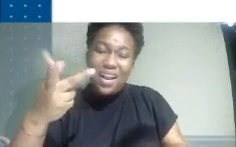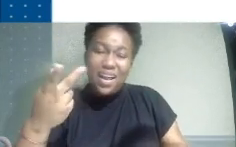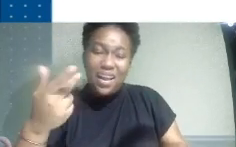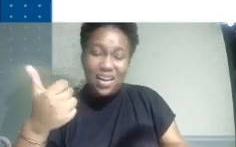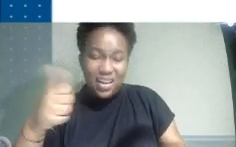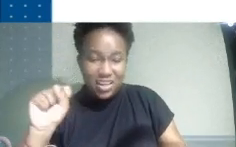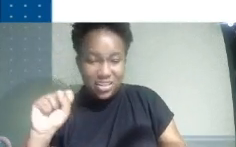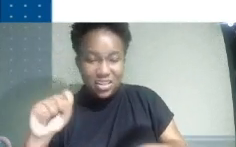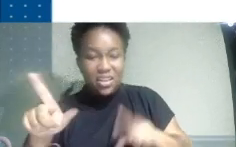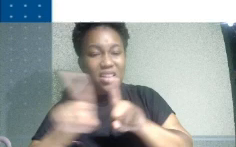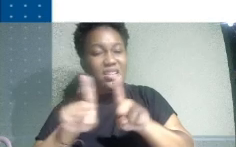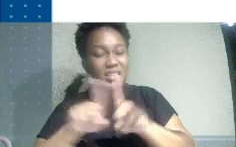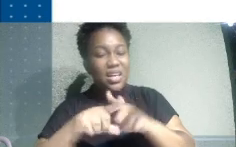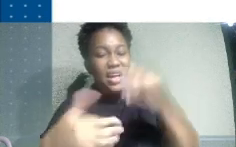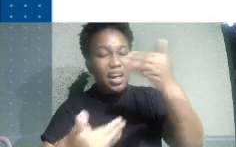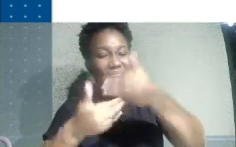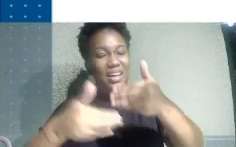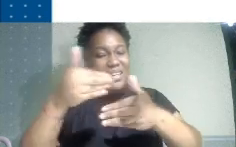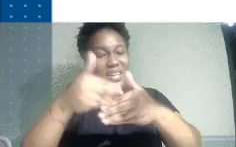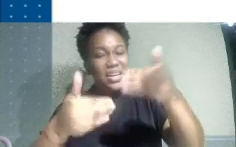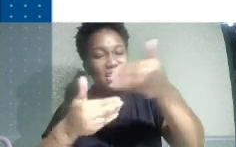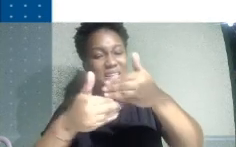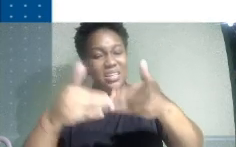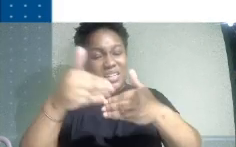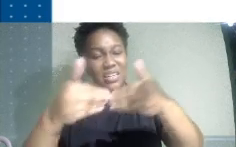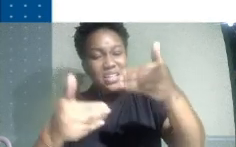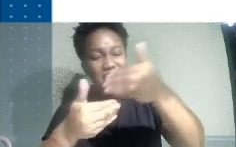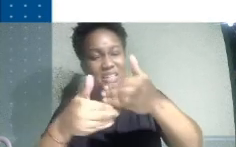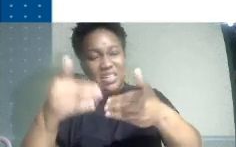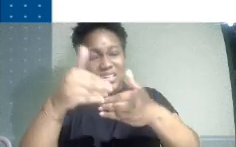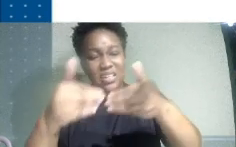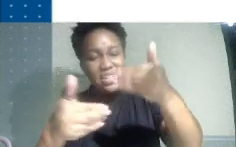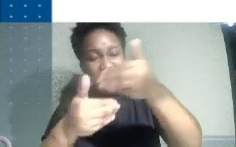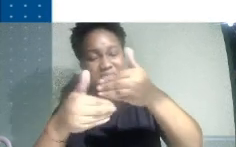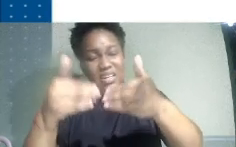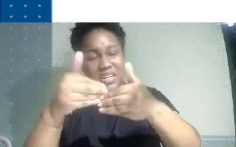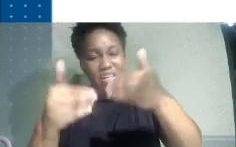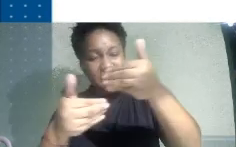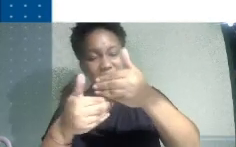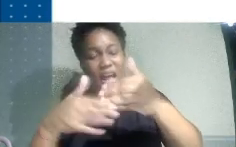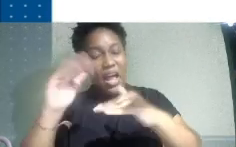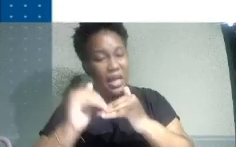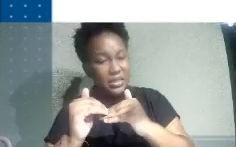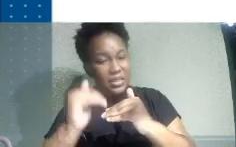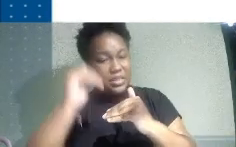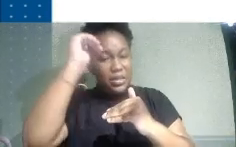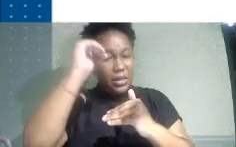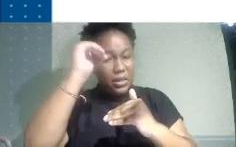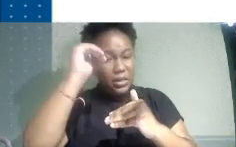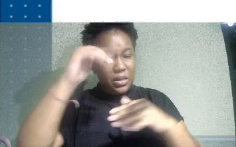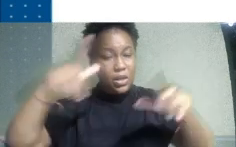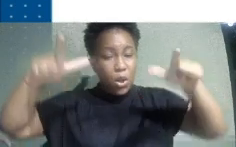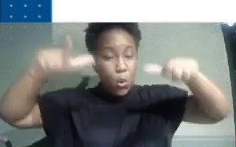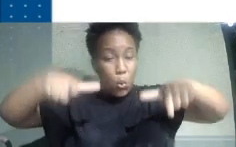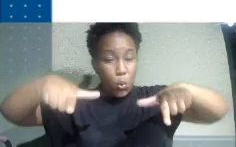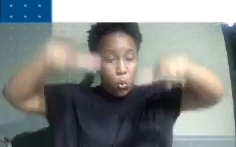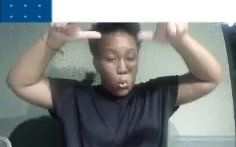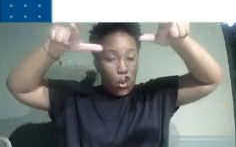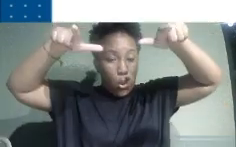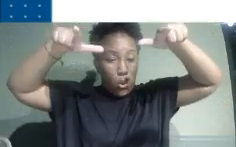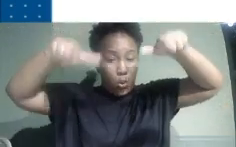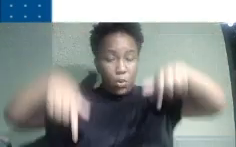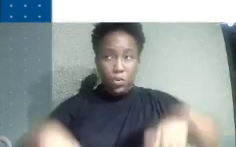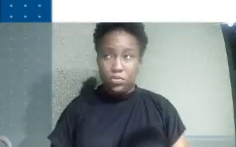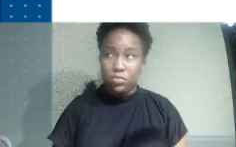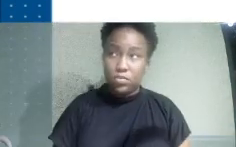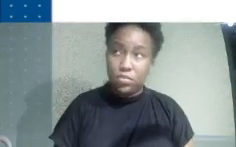das paredes, geralmente, né? A eletrocalha, ela costuma correr acima aí do gesso, ou então abaixo da laje, né?